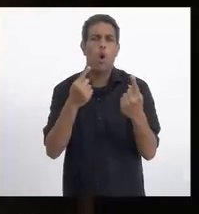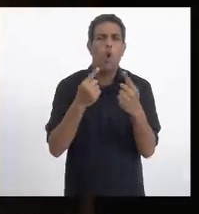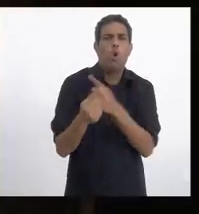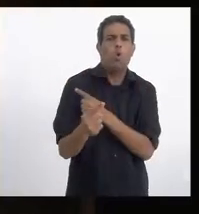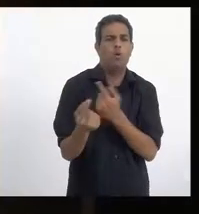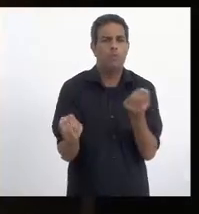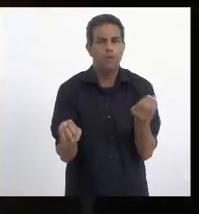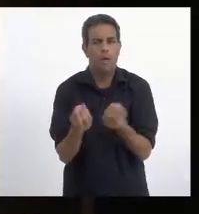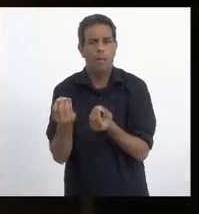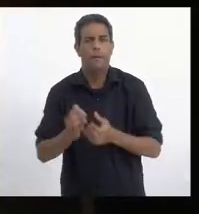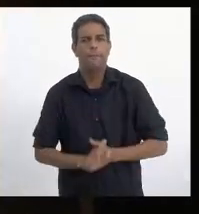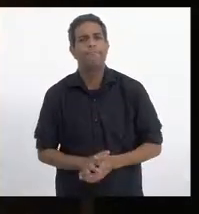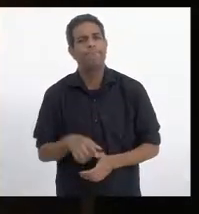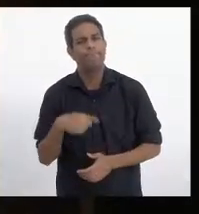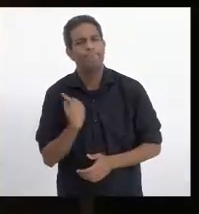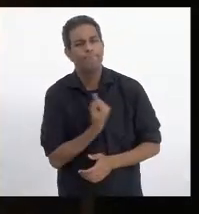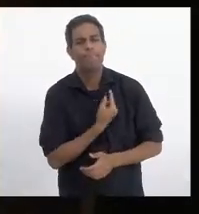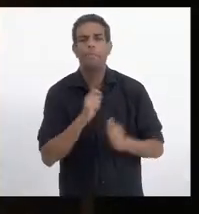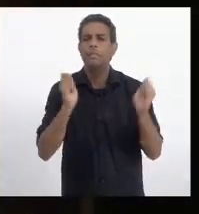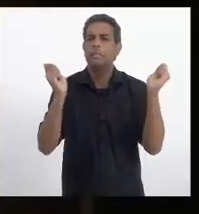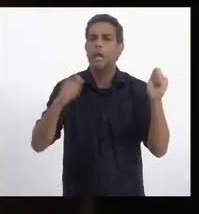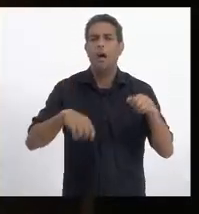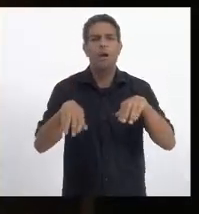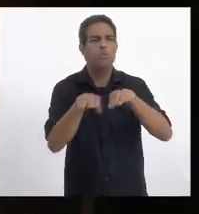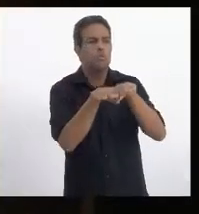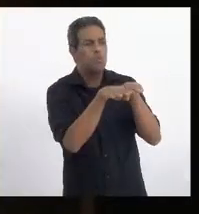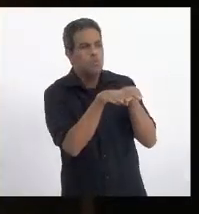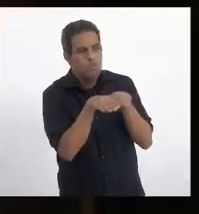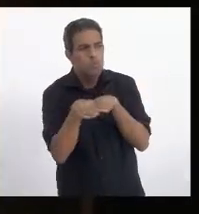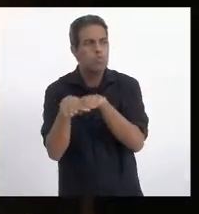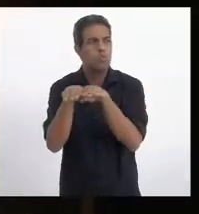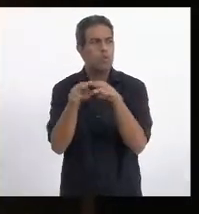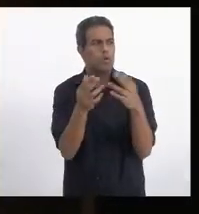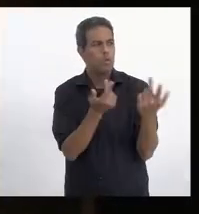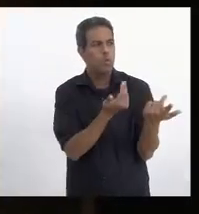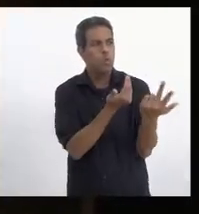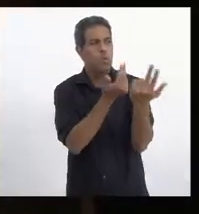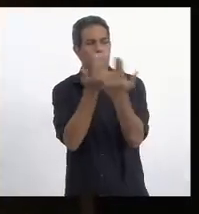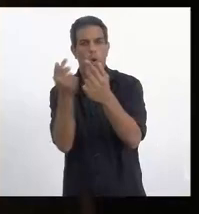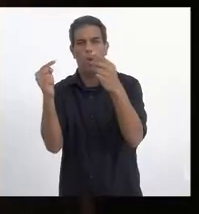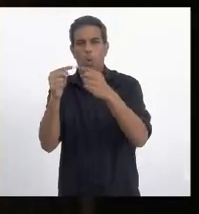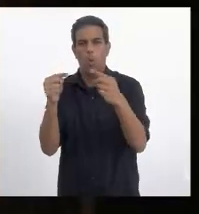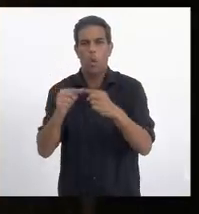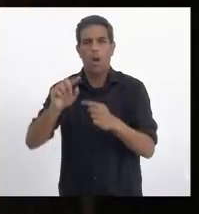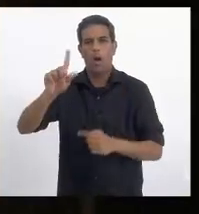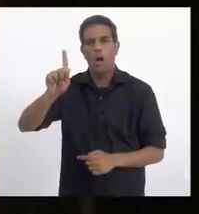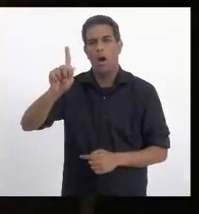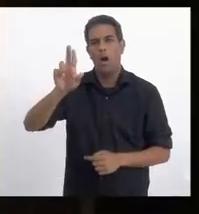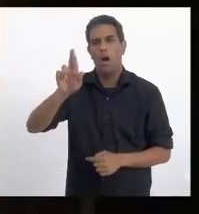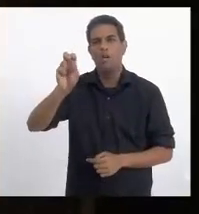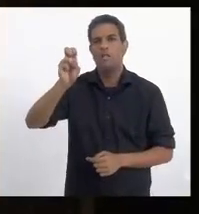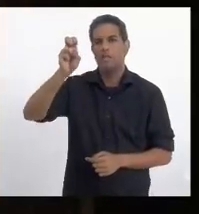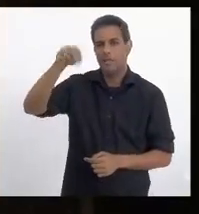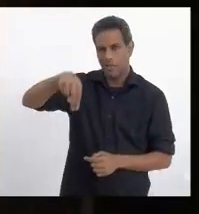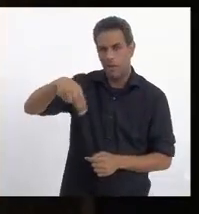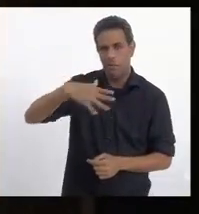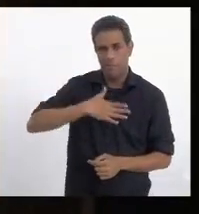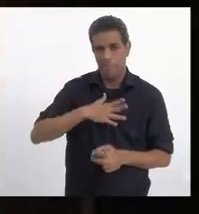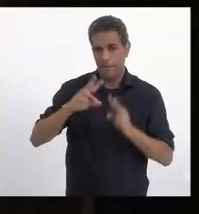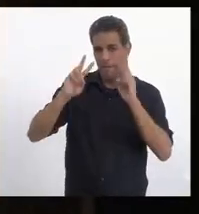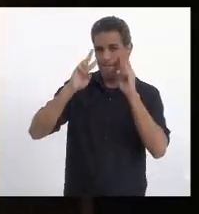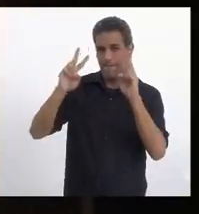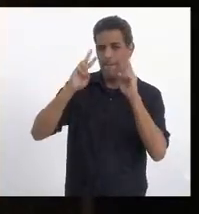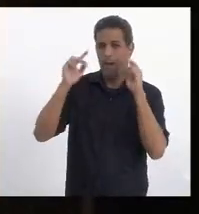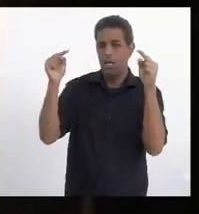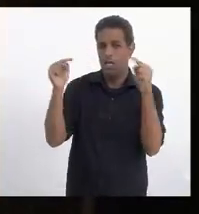contrário a isso que seja equiparada ao mesmo livro A mesma coisa a Gran com a Gran pelo que no meu